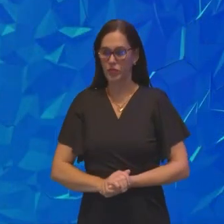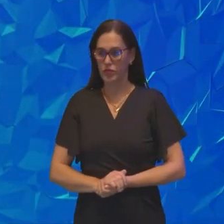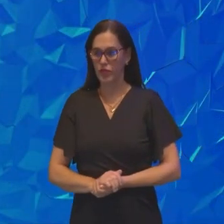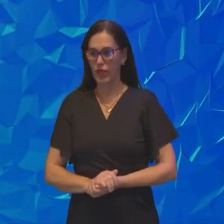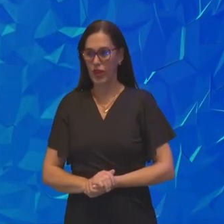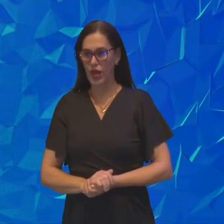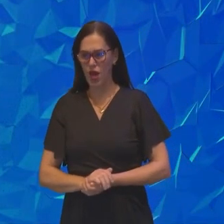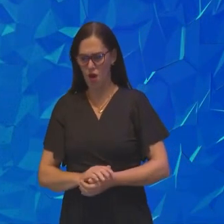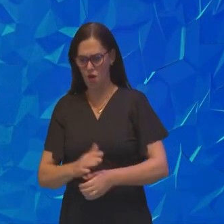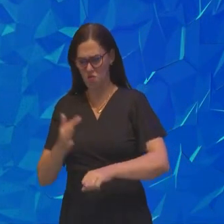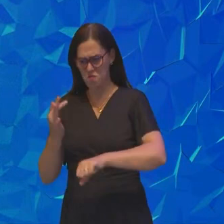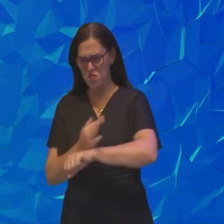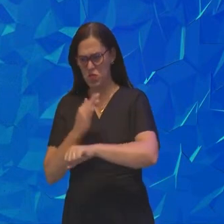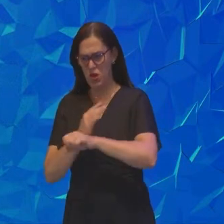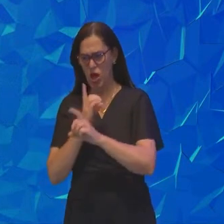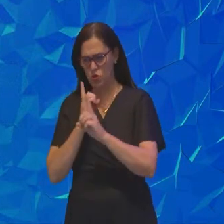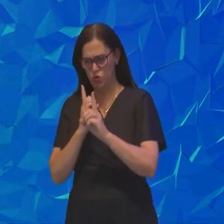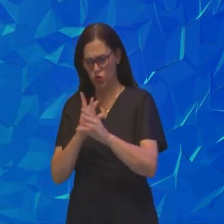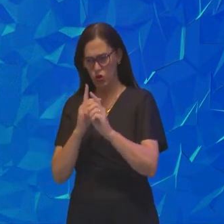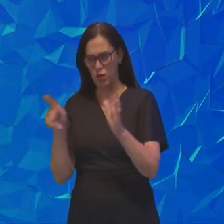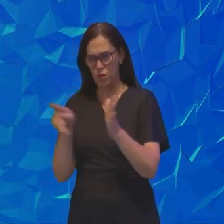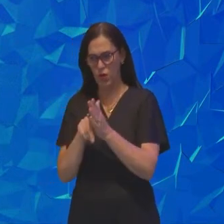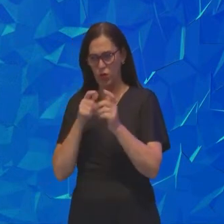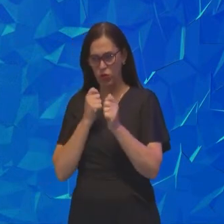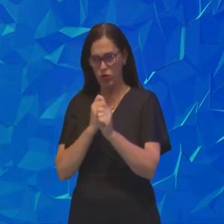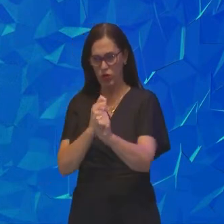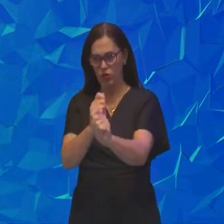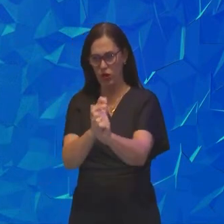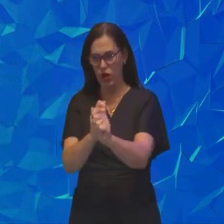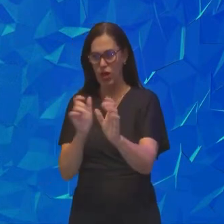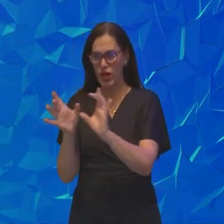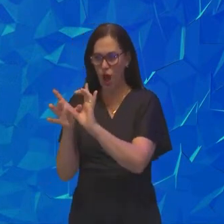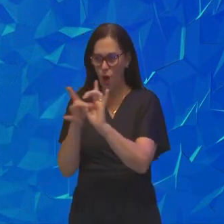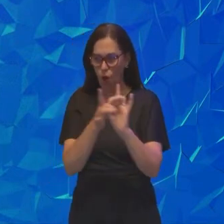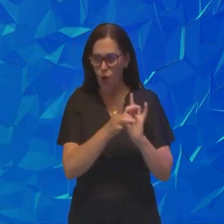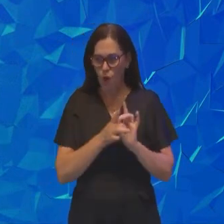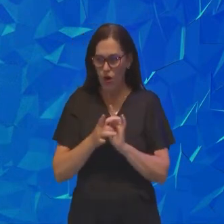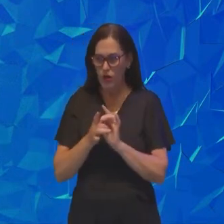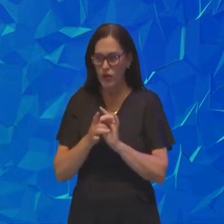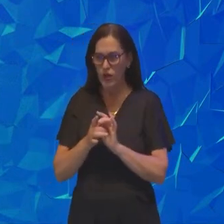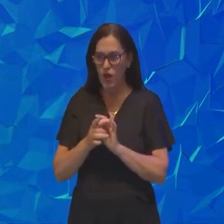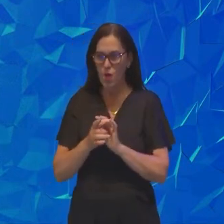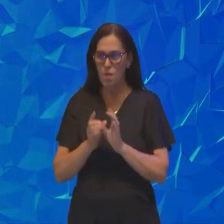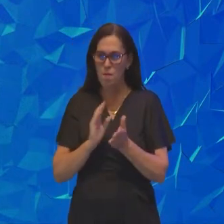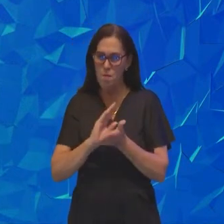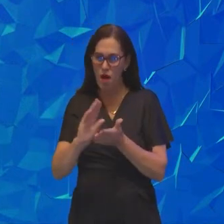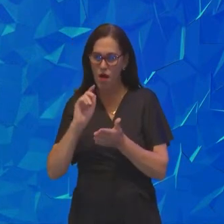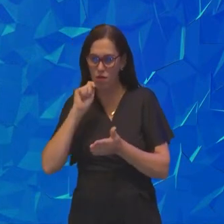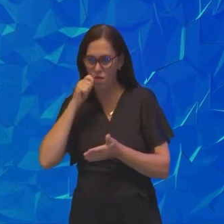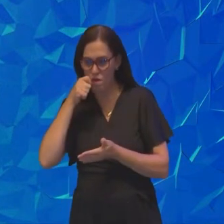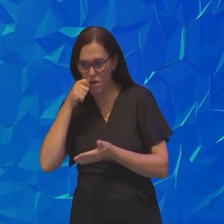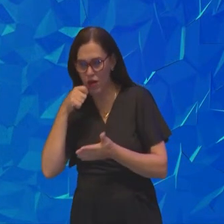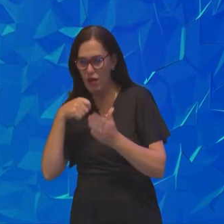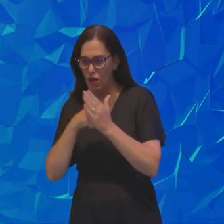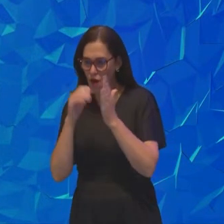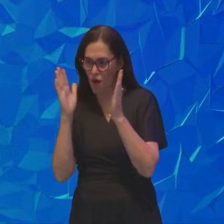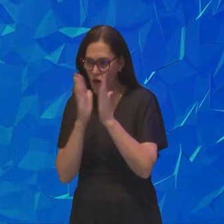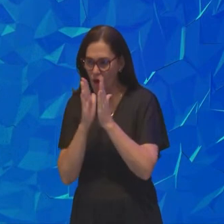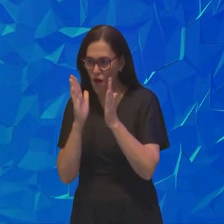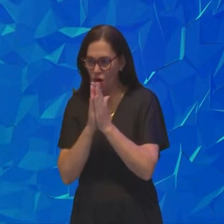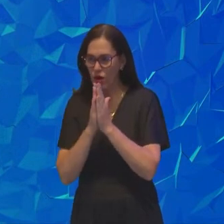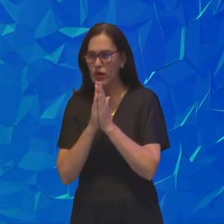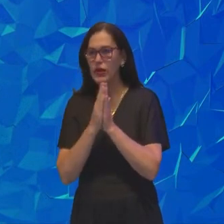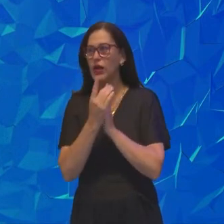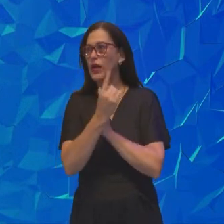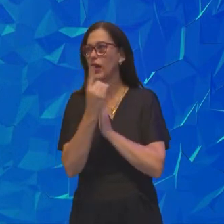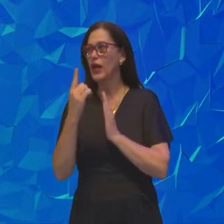E perseveravam na doutrina dos apóstolos, e na comunhão, e no partir do pão, e nas orações. Em